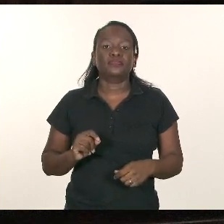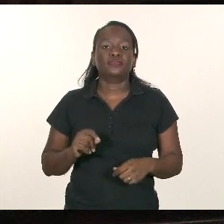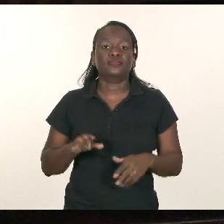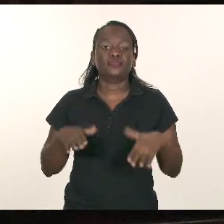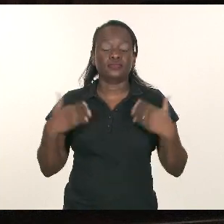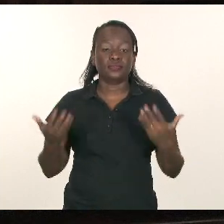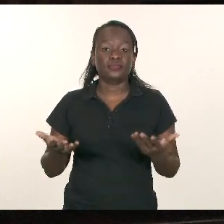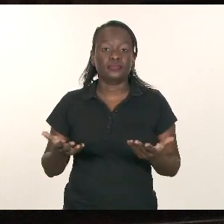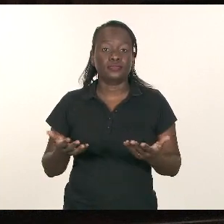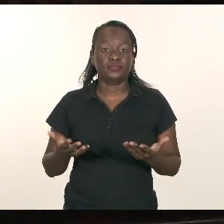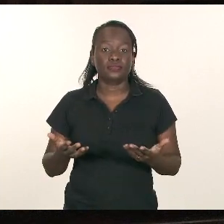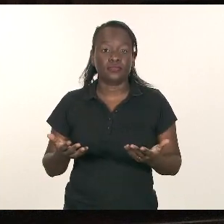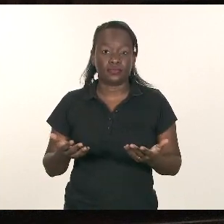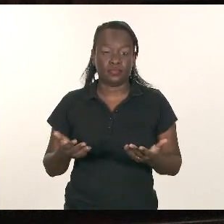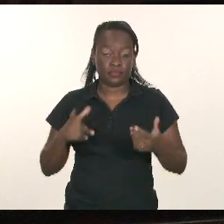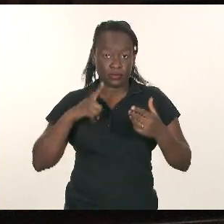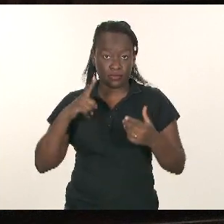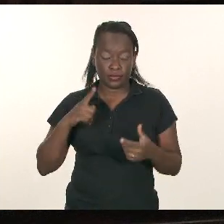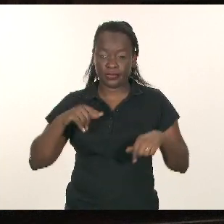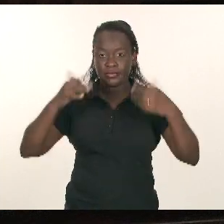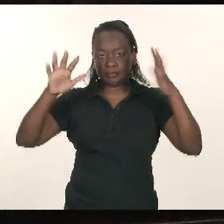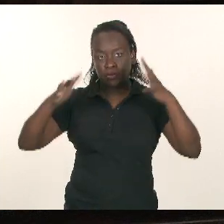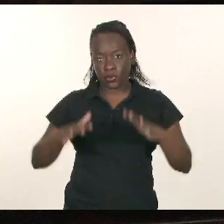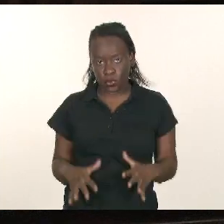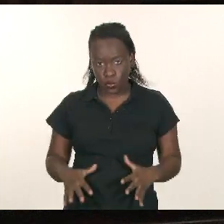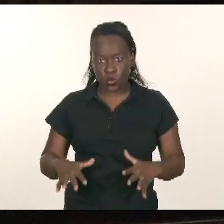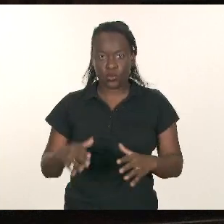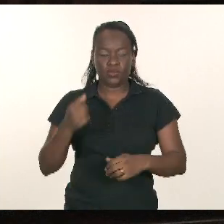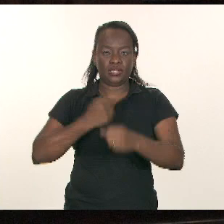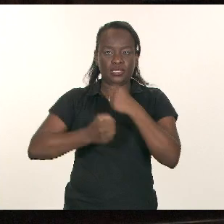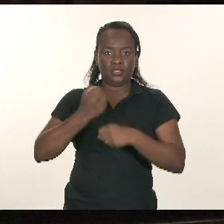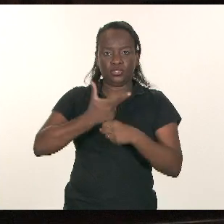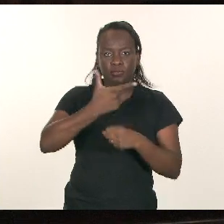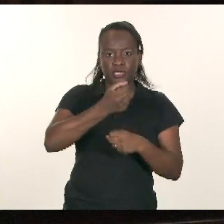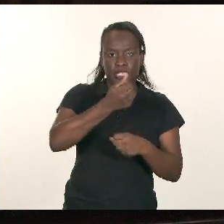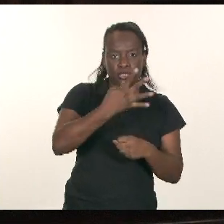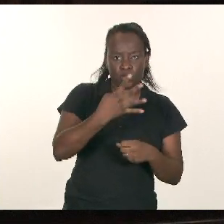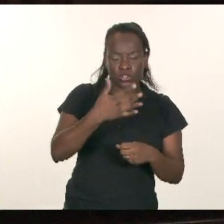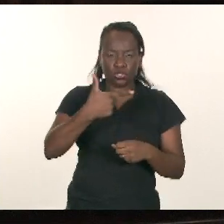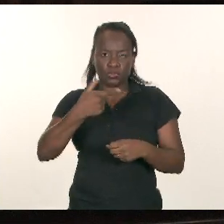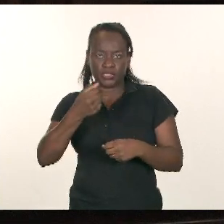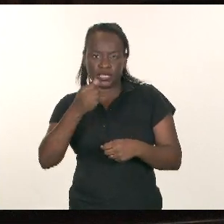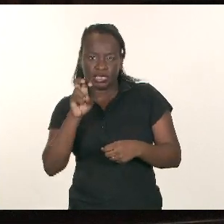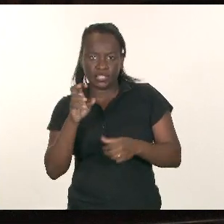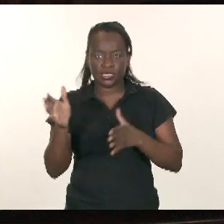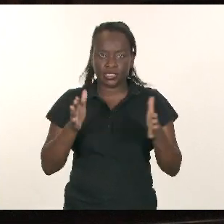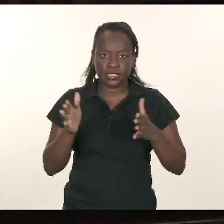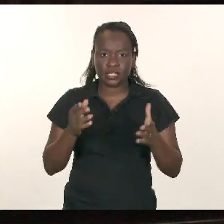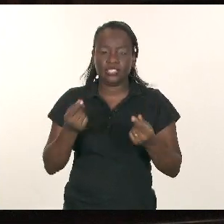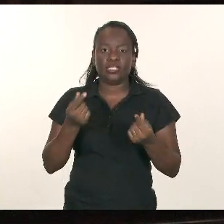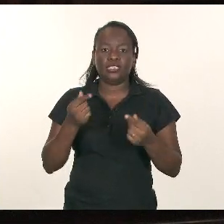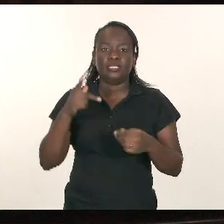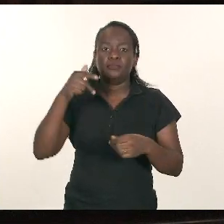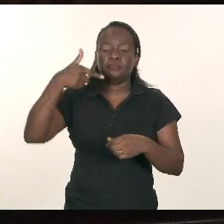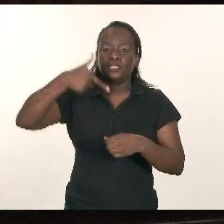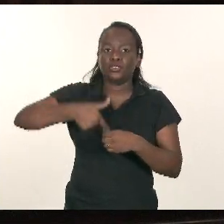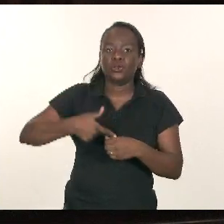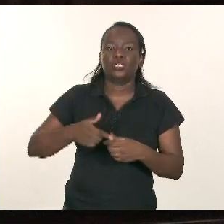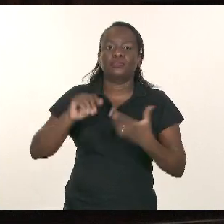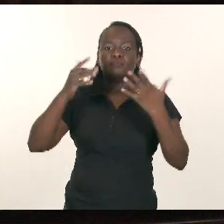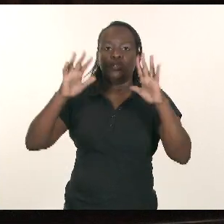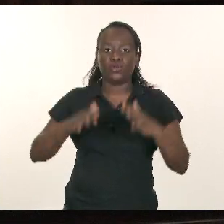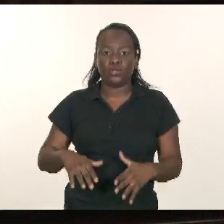quando se tem uma queda entre 2014 e 2015 do preço do petróleo no